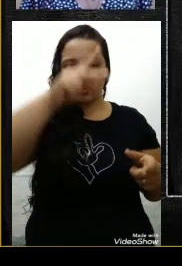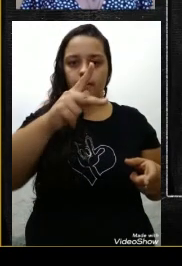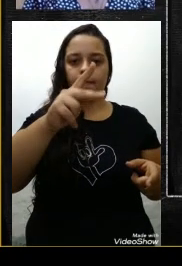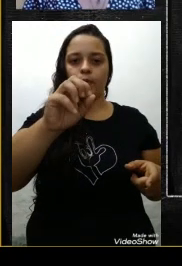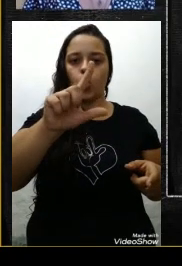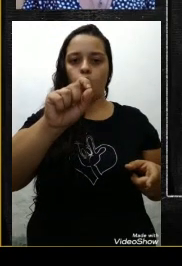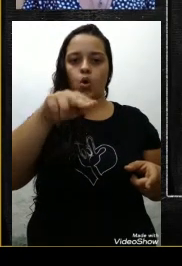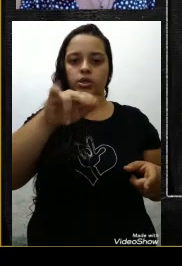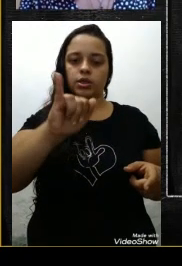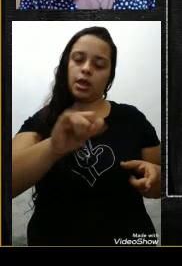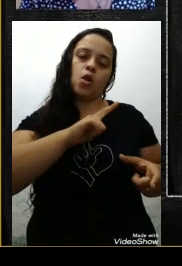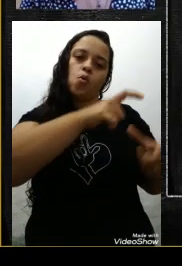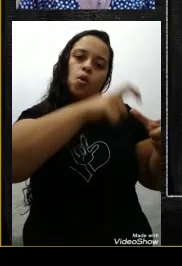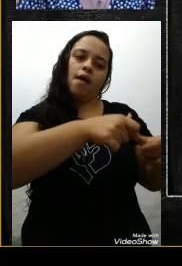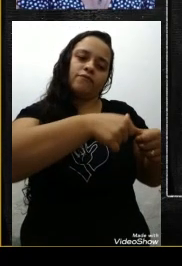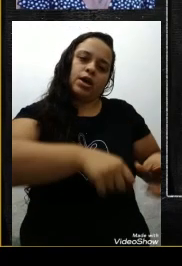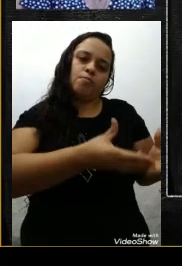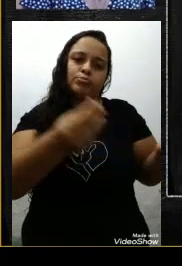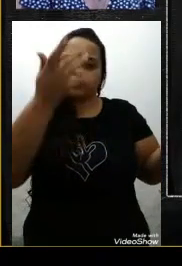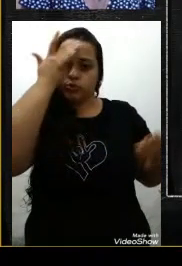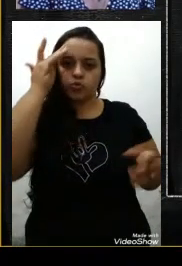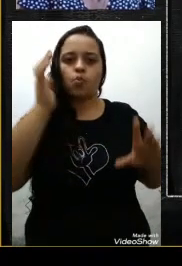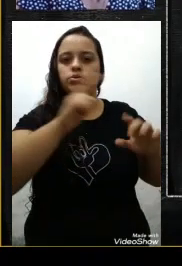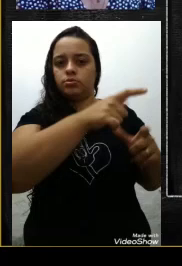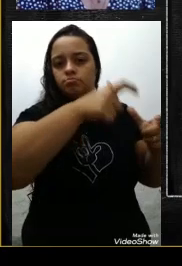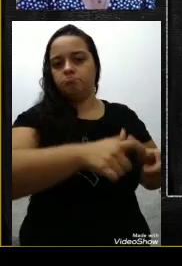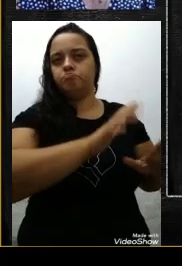eles permaneceram durante muito tempo.